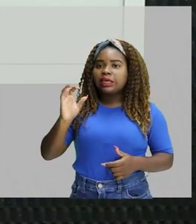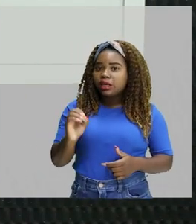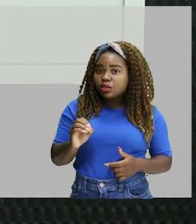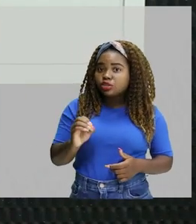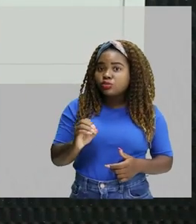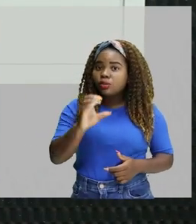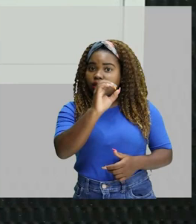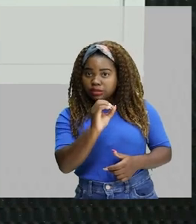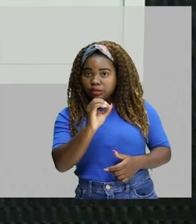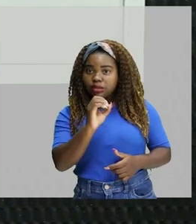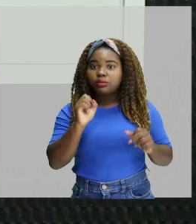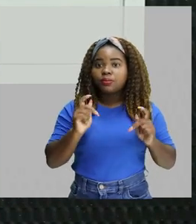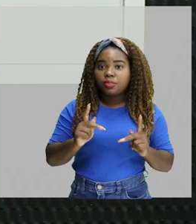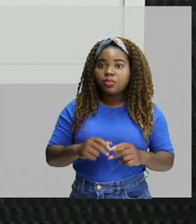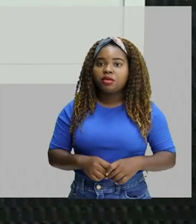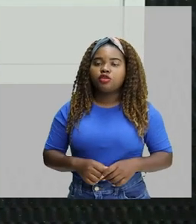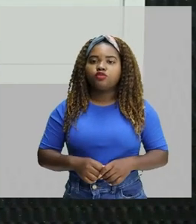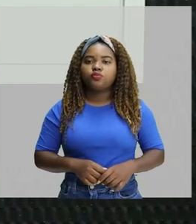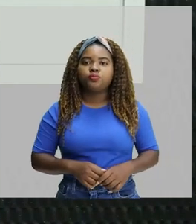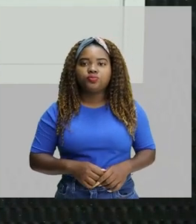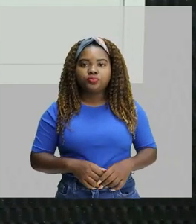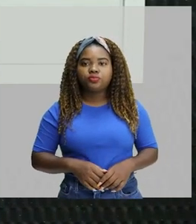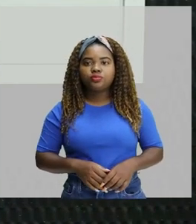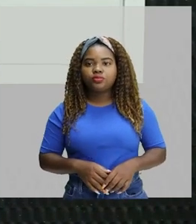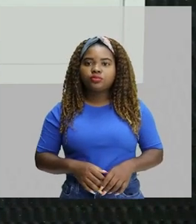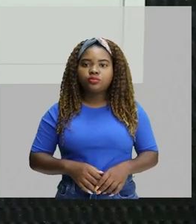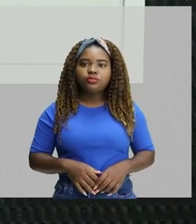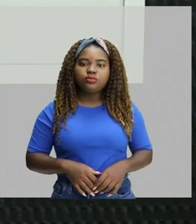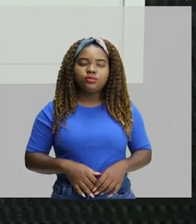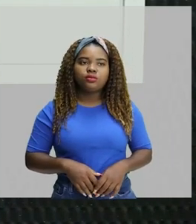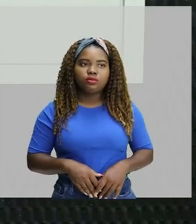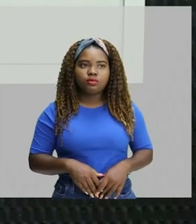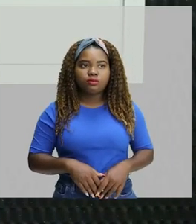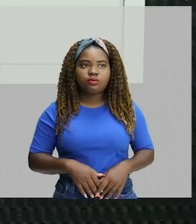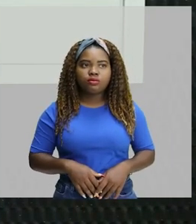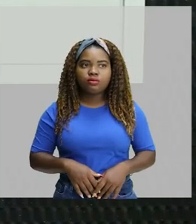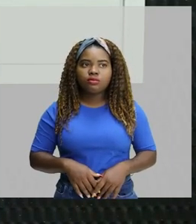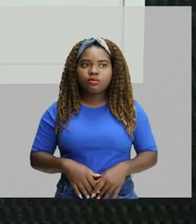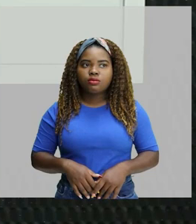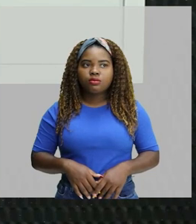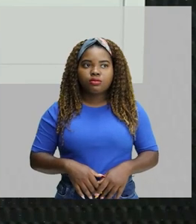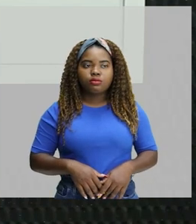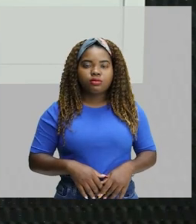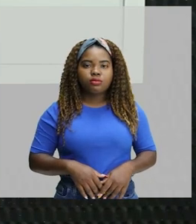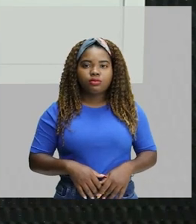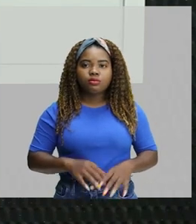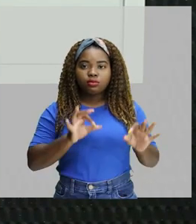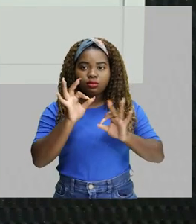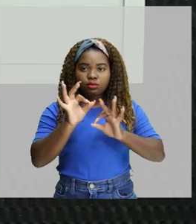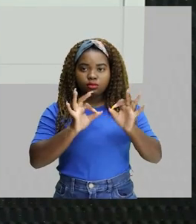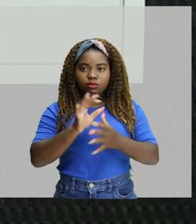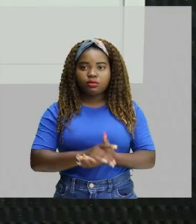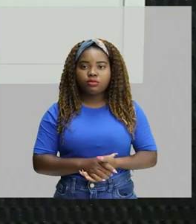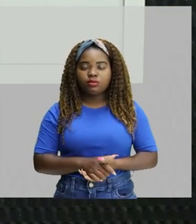o resto nulo Tá então vamos lá turminha Olha só então vamos fazer o seguinte vamos realizar essa divisão vamos